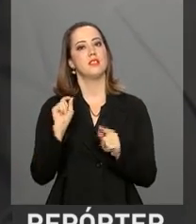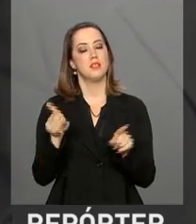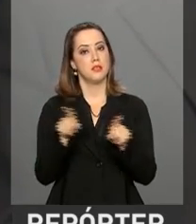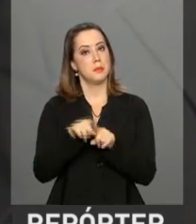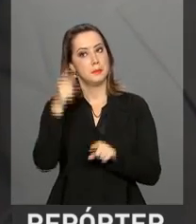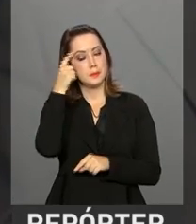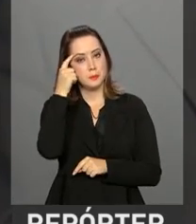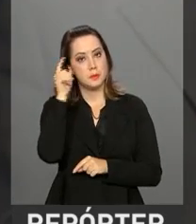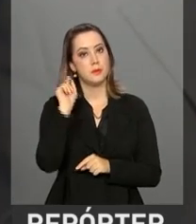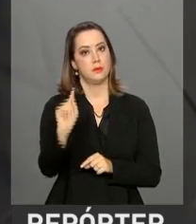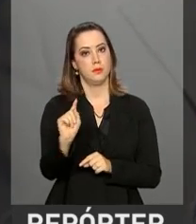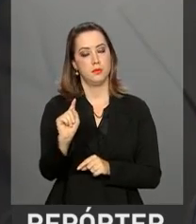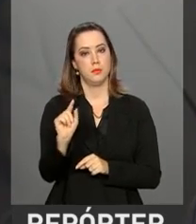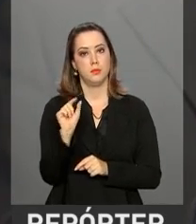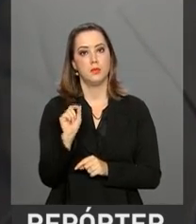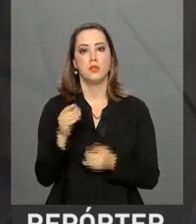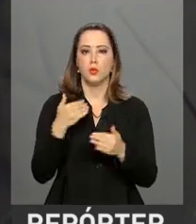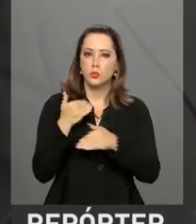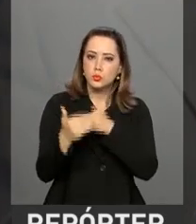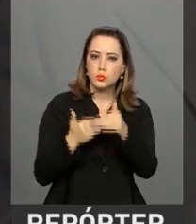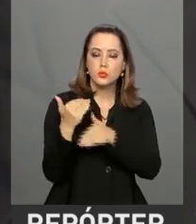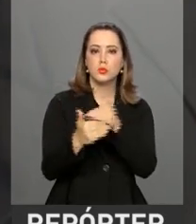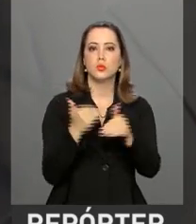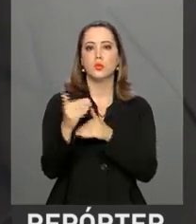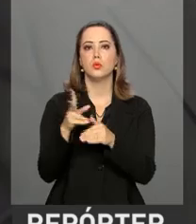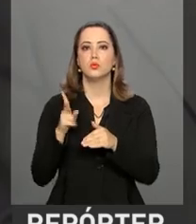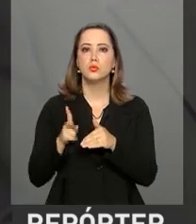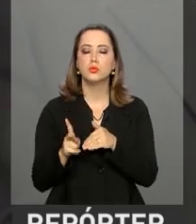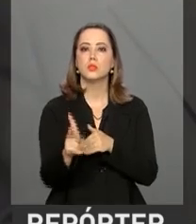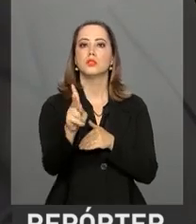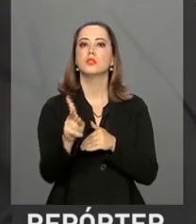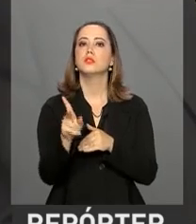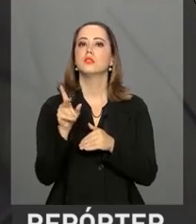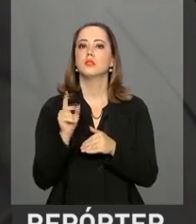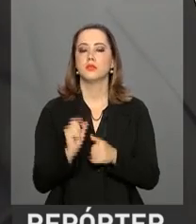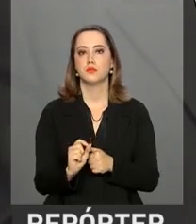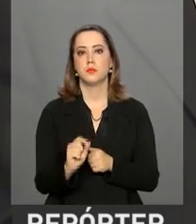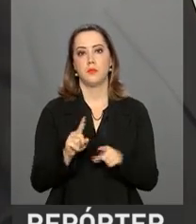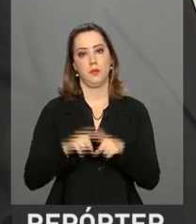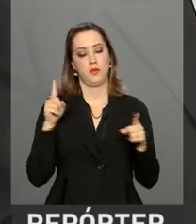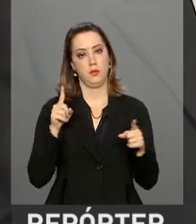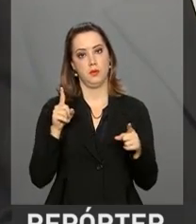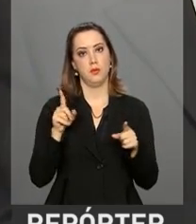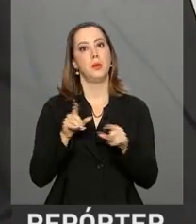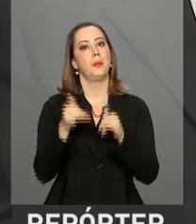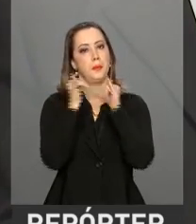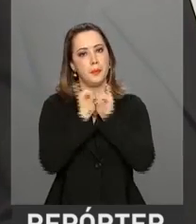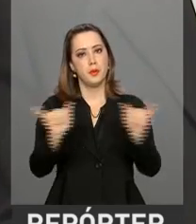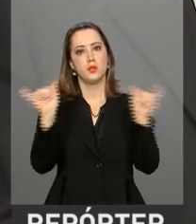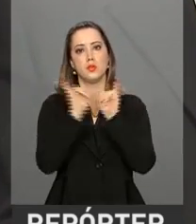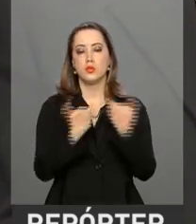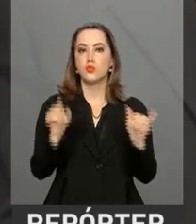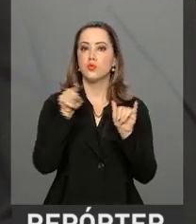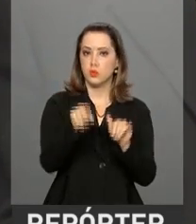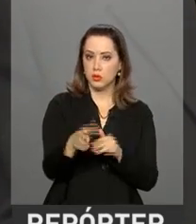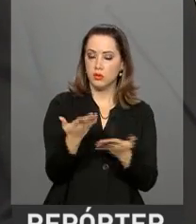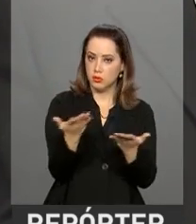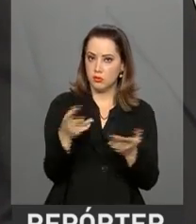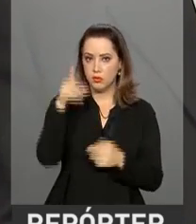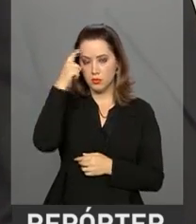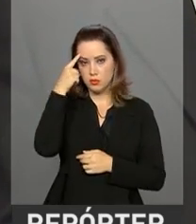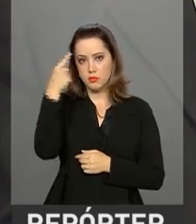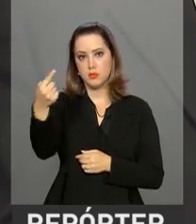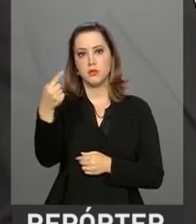com a ideia de que devem continuar postulando Mas fundamentalmente divulgando estas ideias do